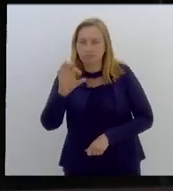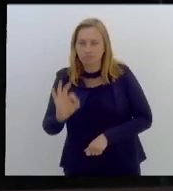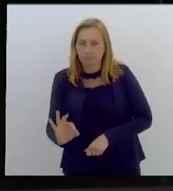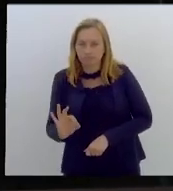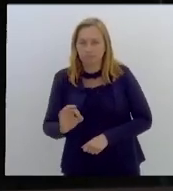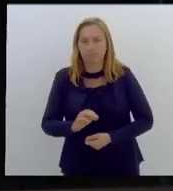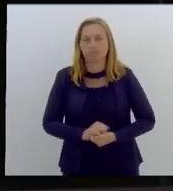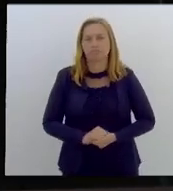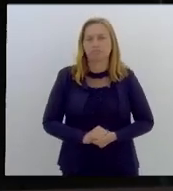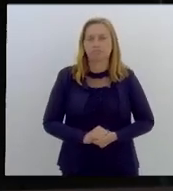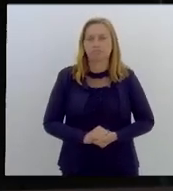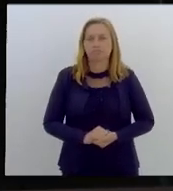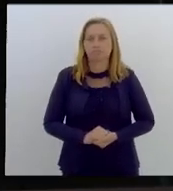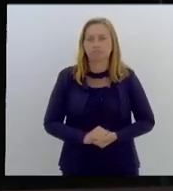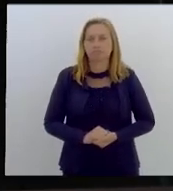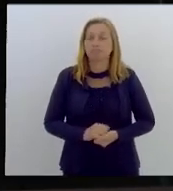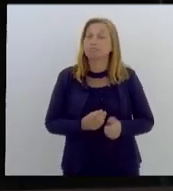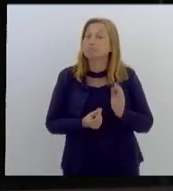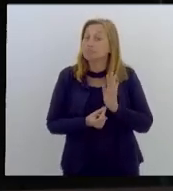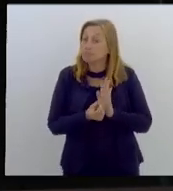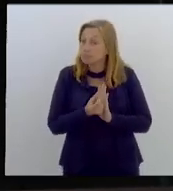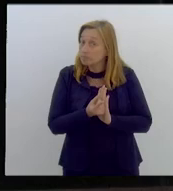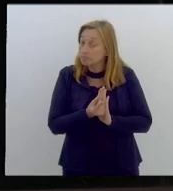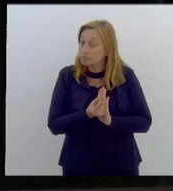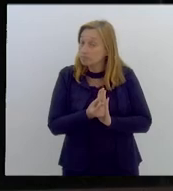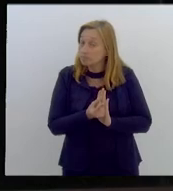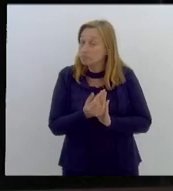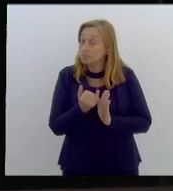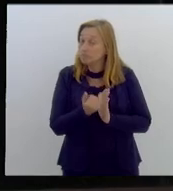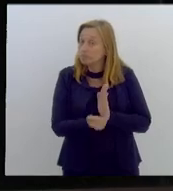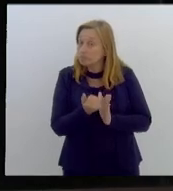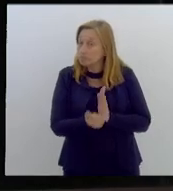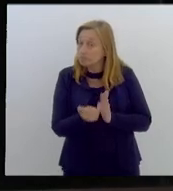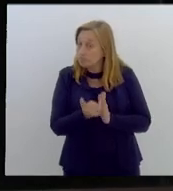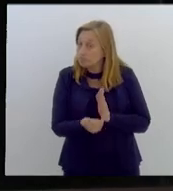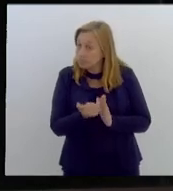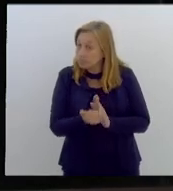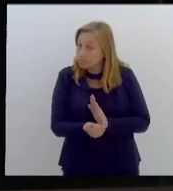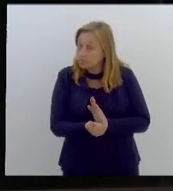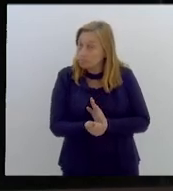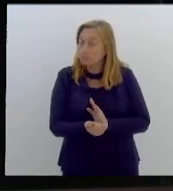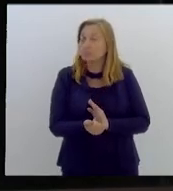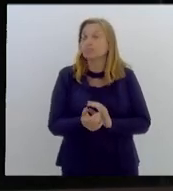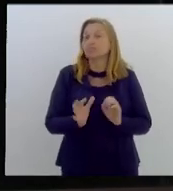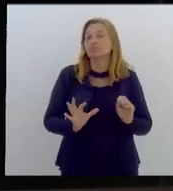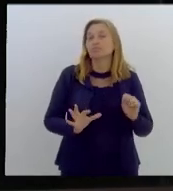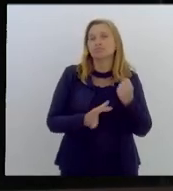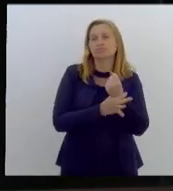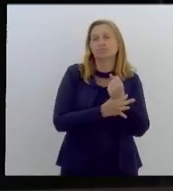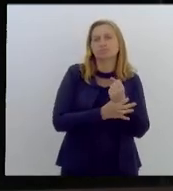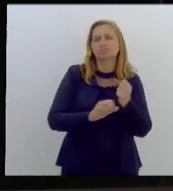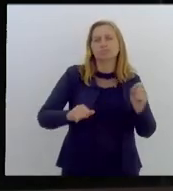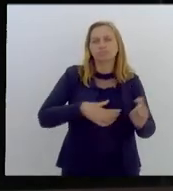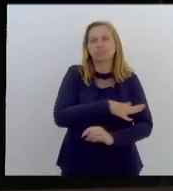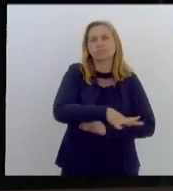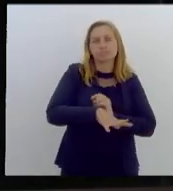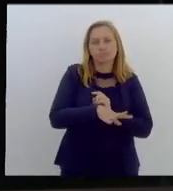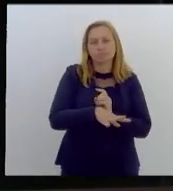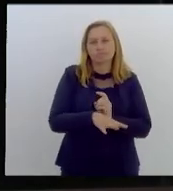1,5% de seu orçamento fiscal e de seguridade social,